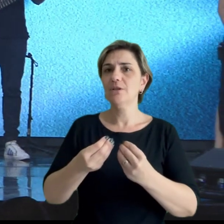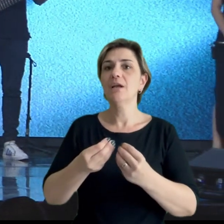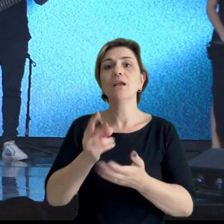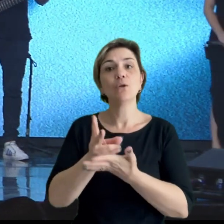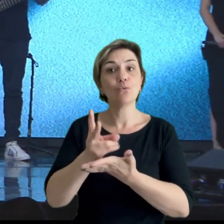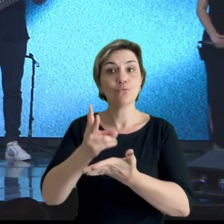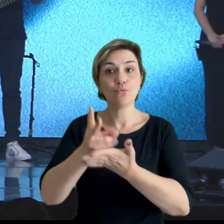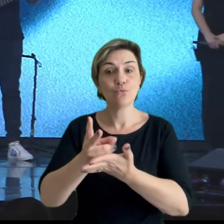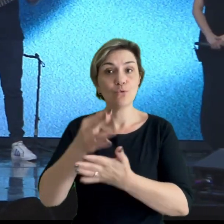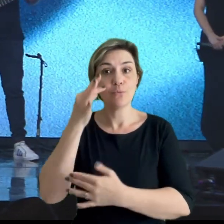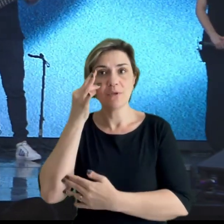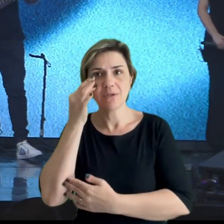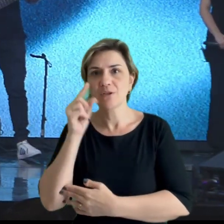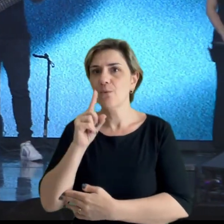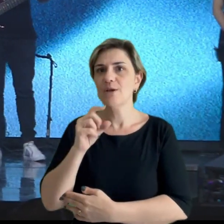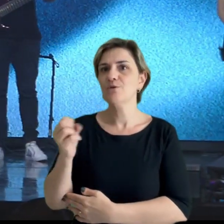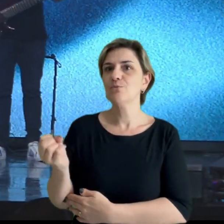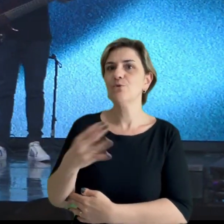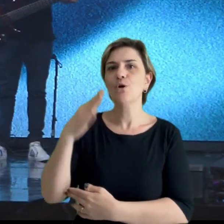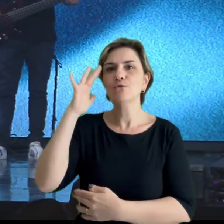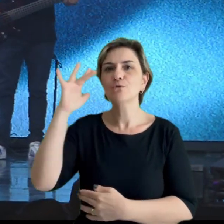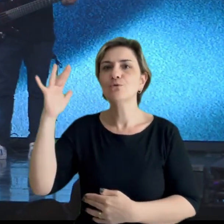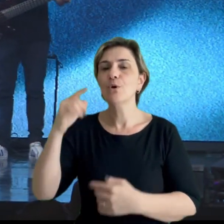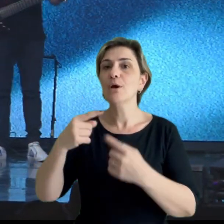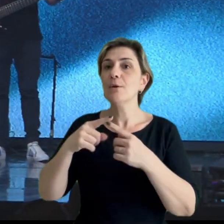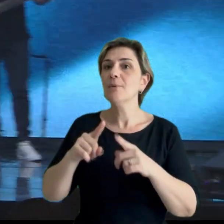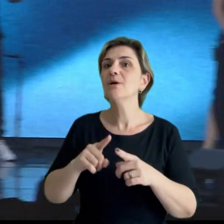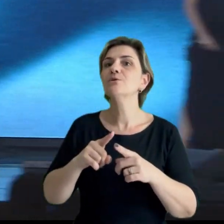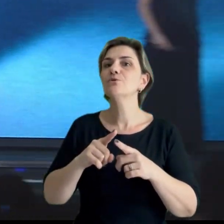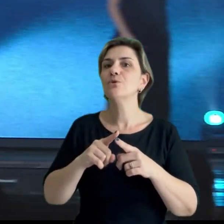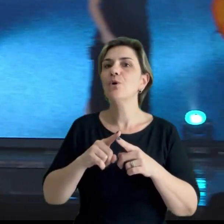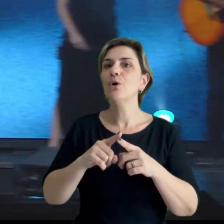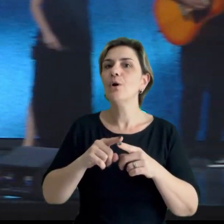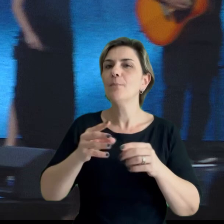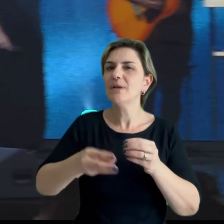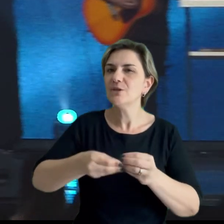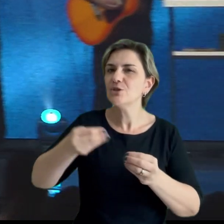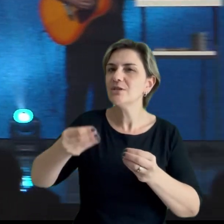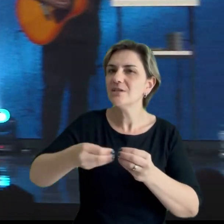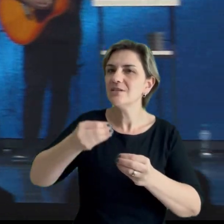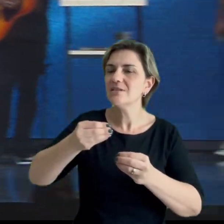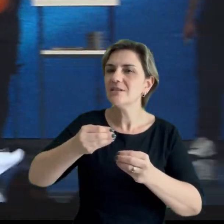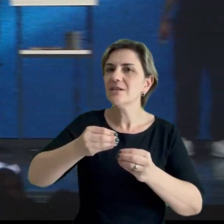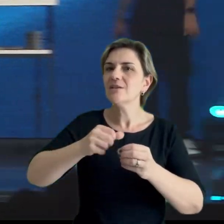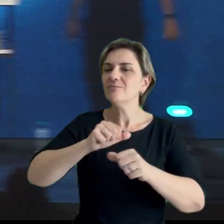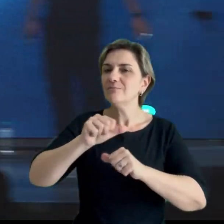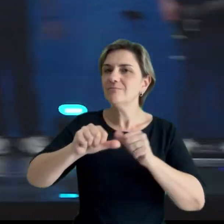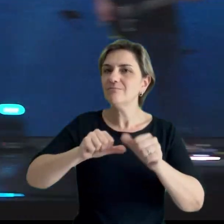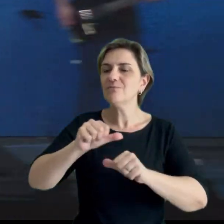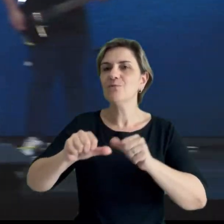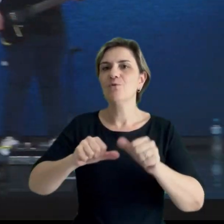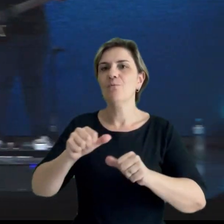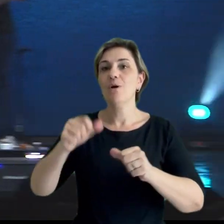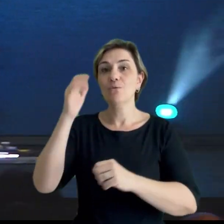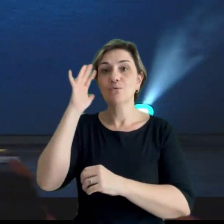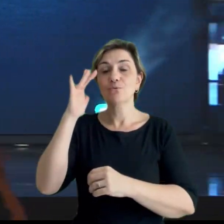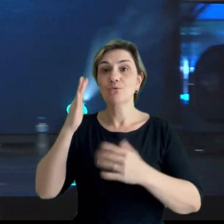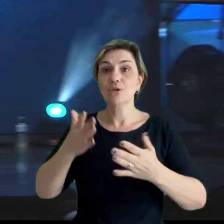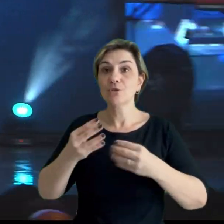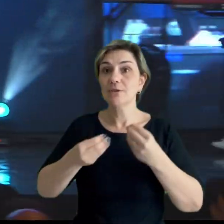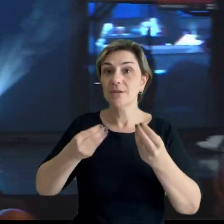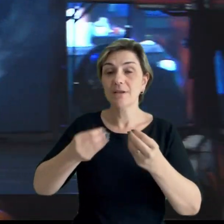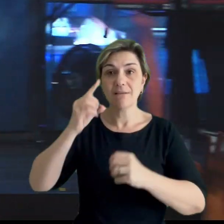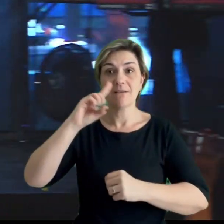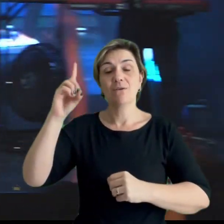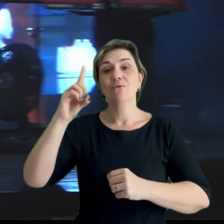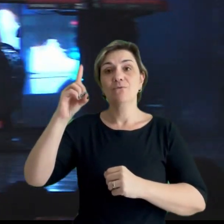Não é sobre novos sonhos. É sobre desentulhar os sonhos que eu já te dei. Deus vai estar nessa semana te lembrando